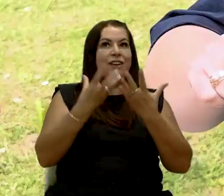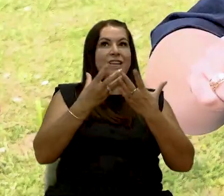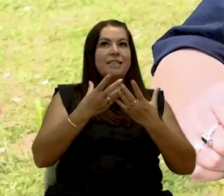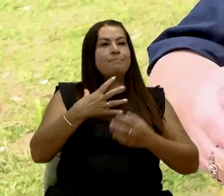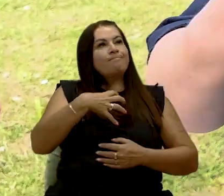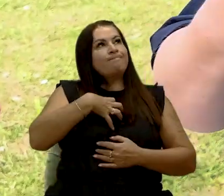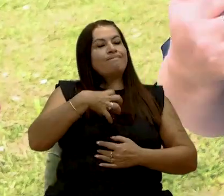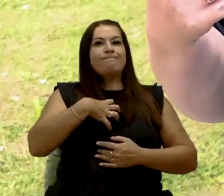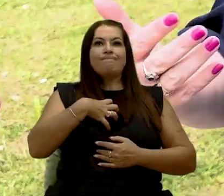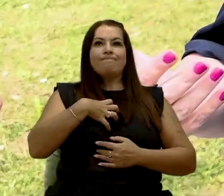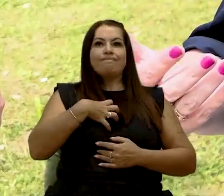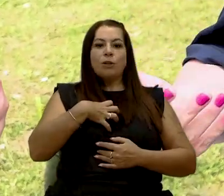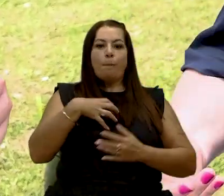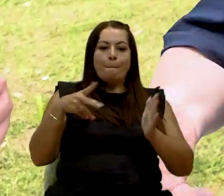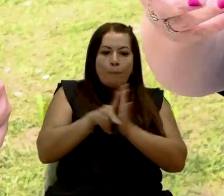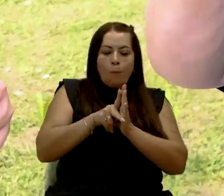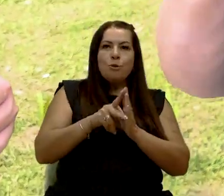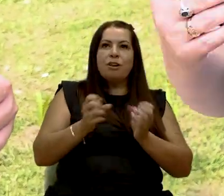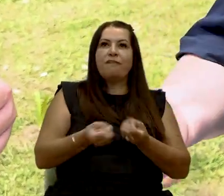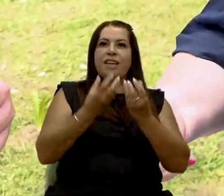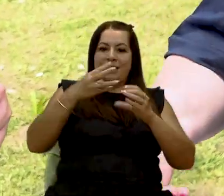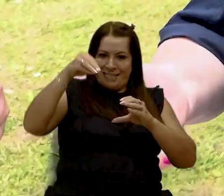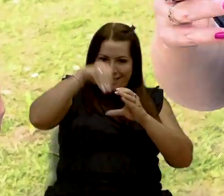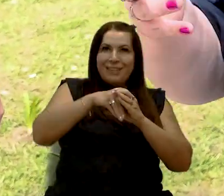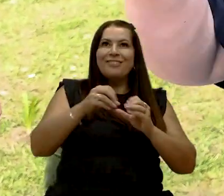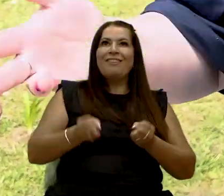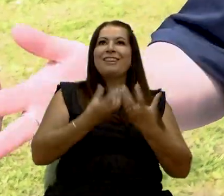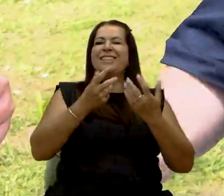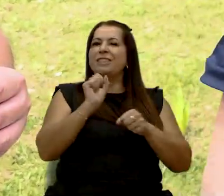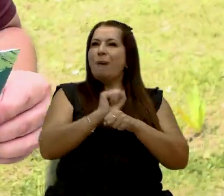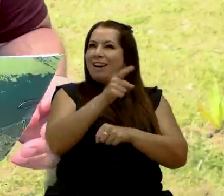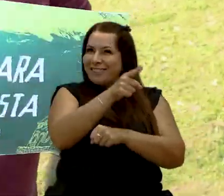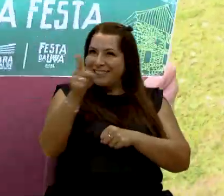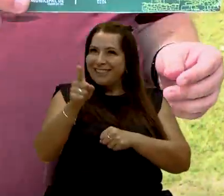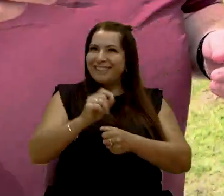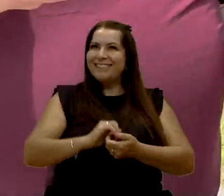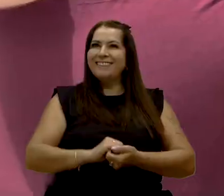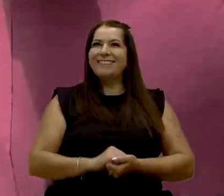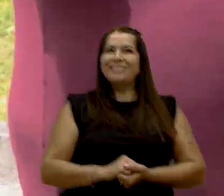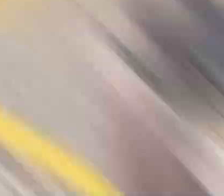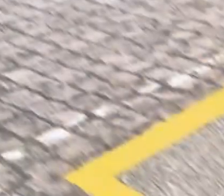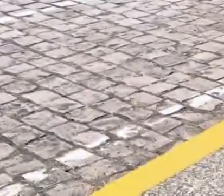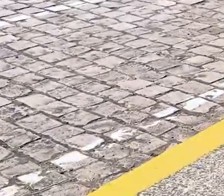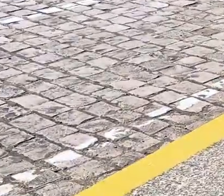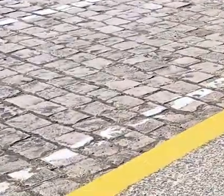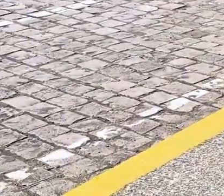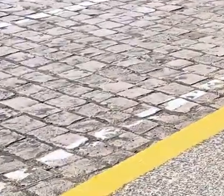festa, porque a gente se sente da festa e na festa. A gente te espera.